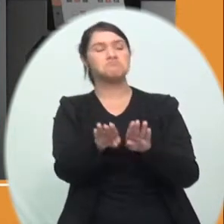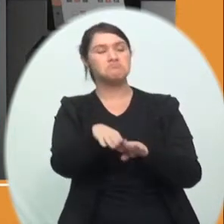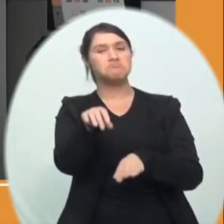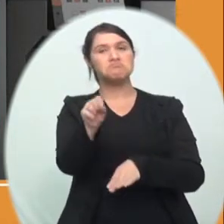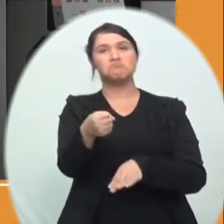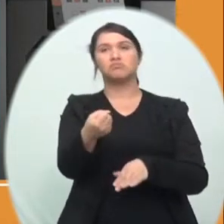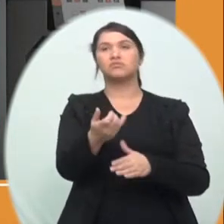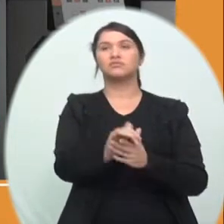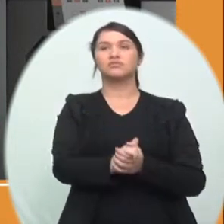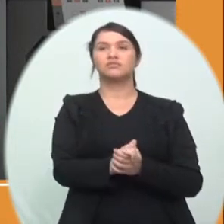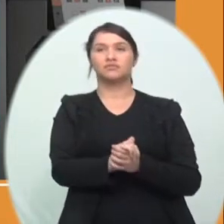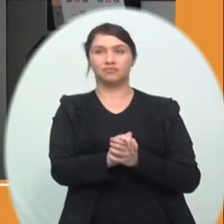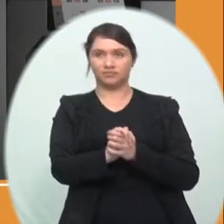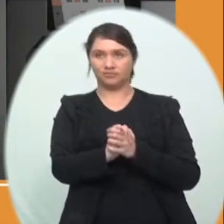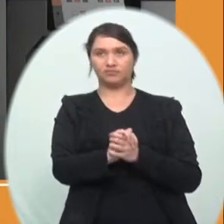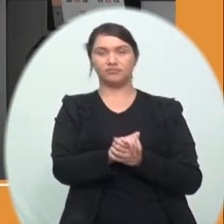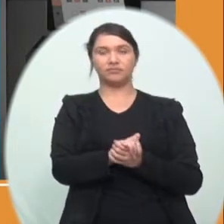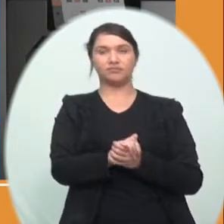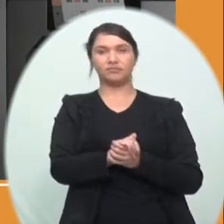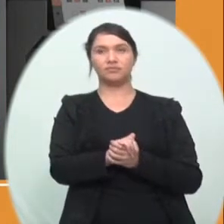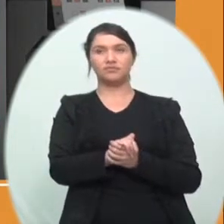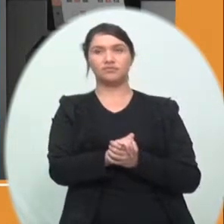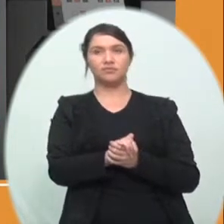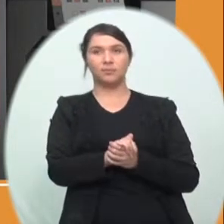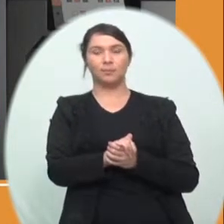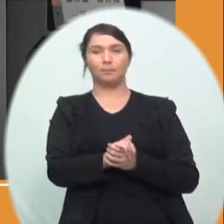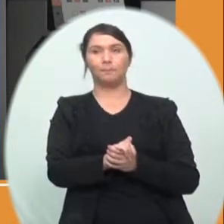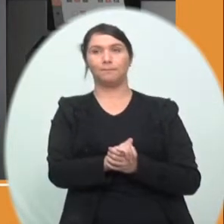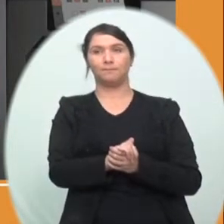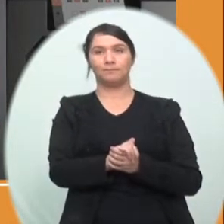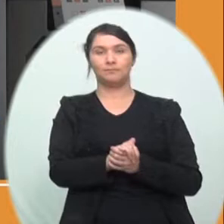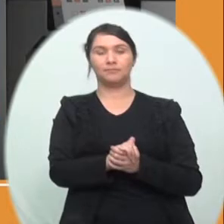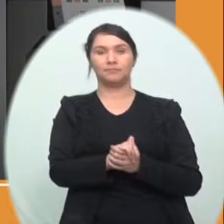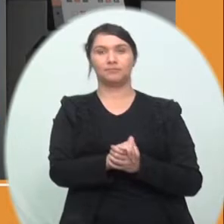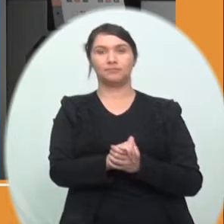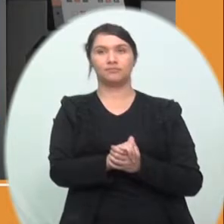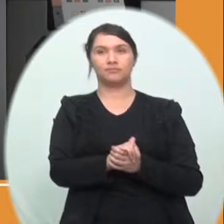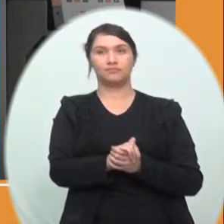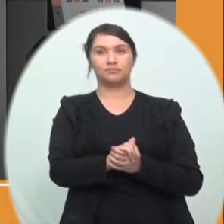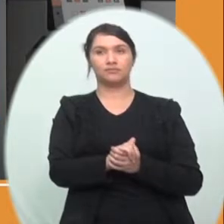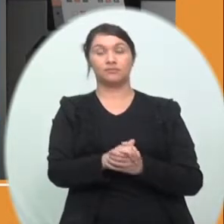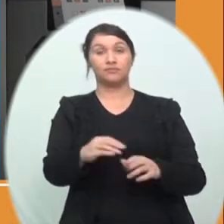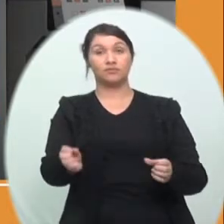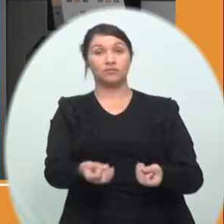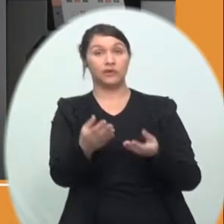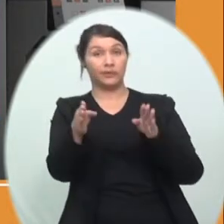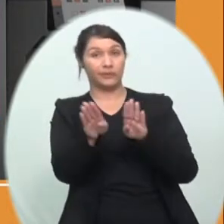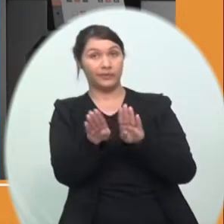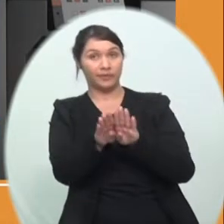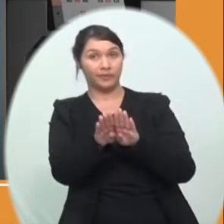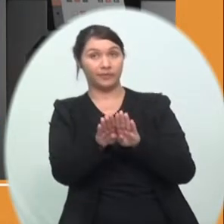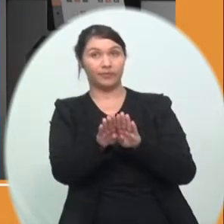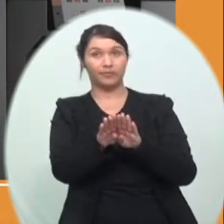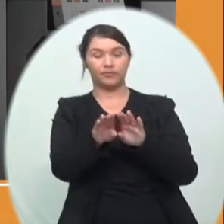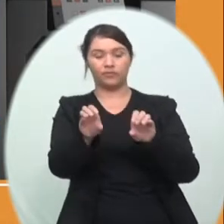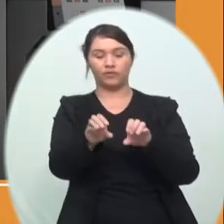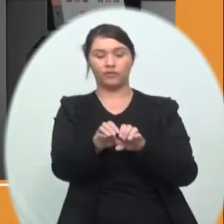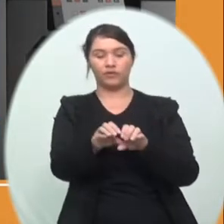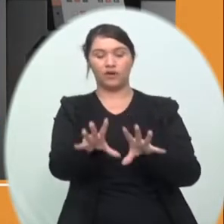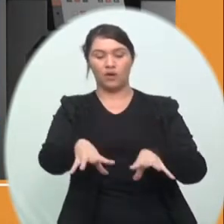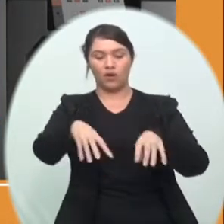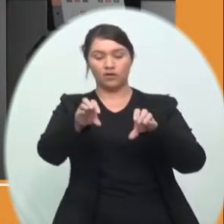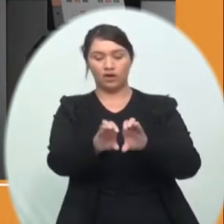sai de Nova York para Los Angeles em 2 horas. Entra num tubo e vai, num tubo a